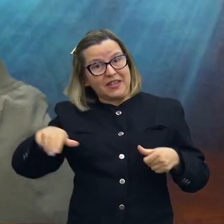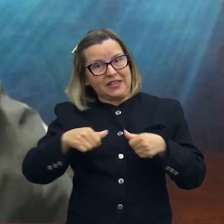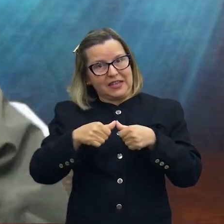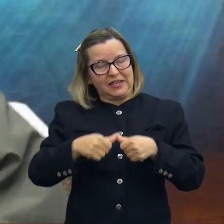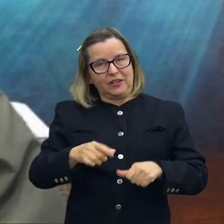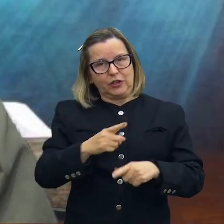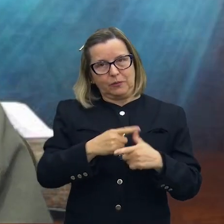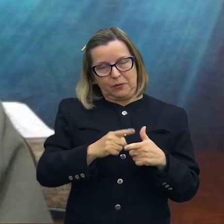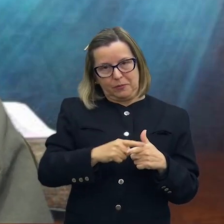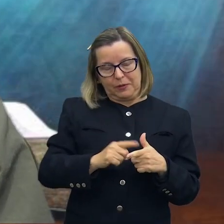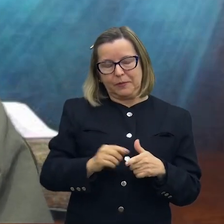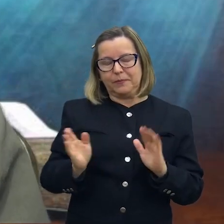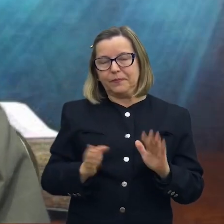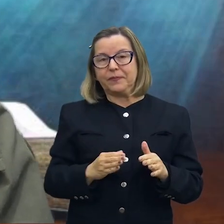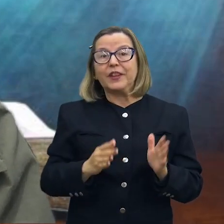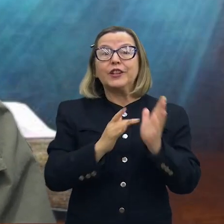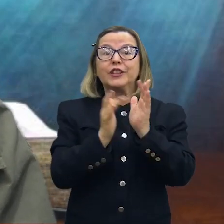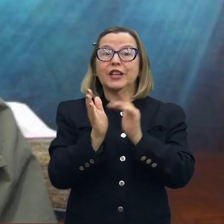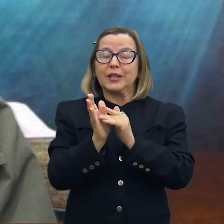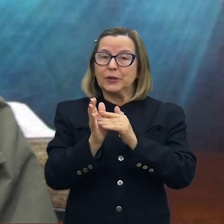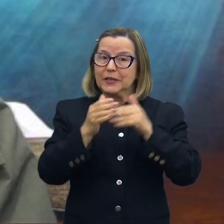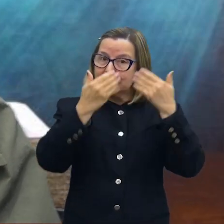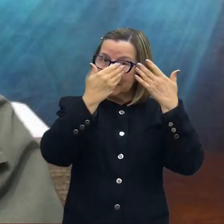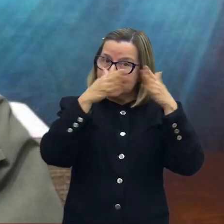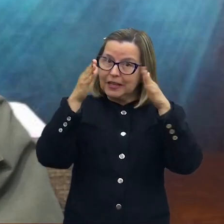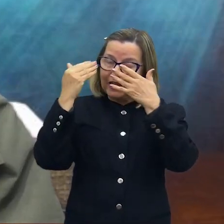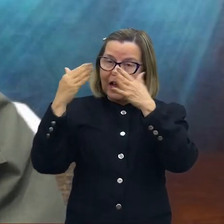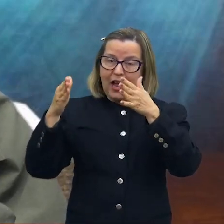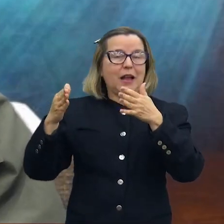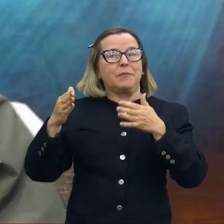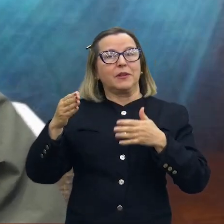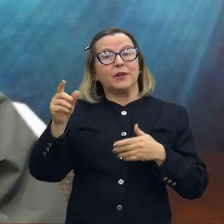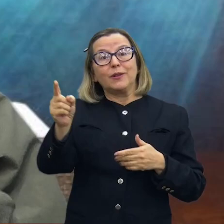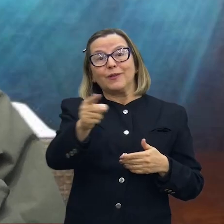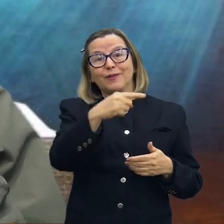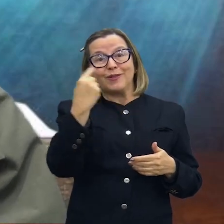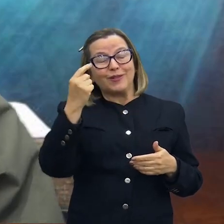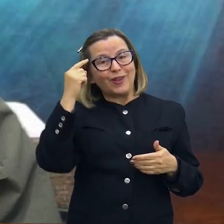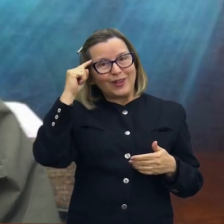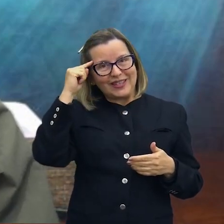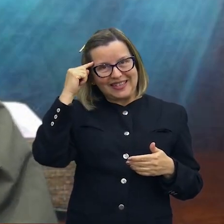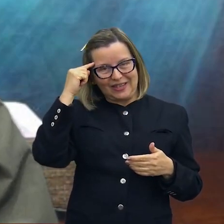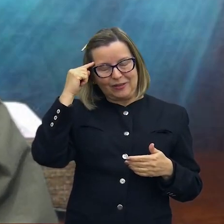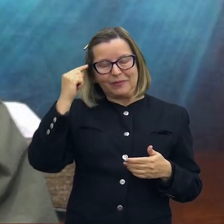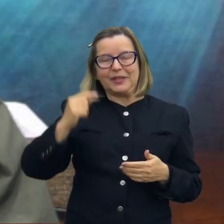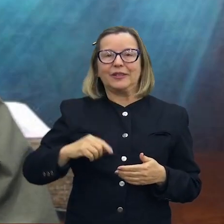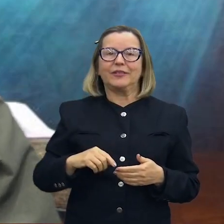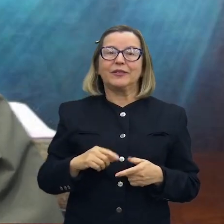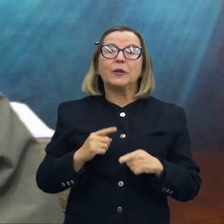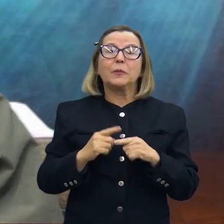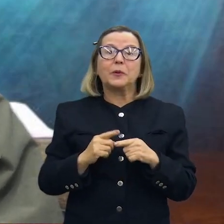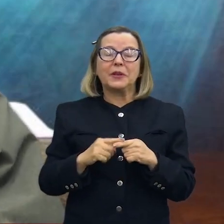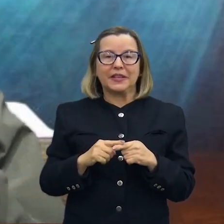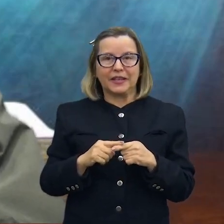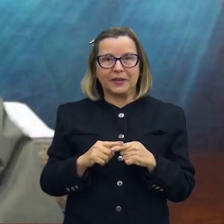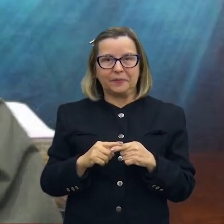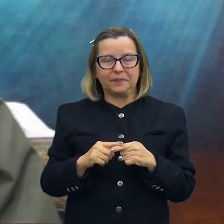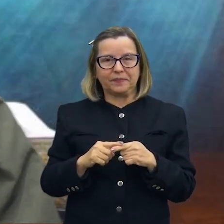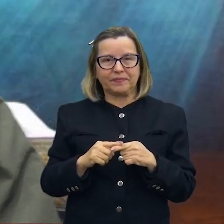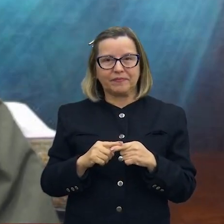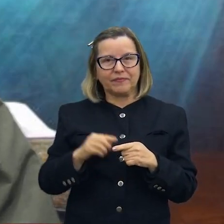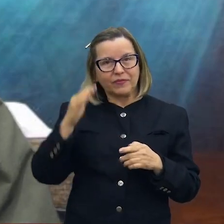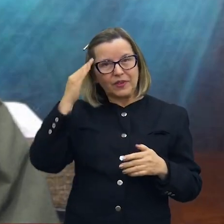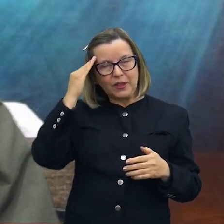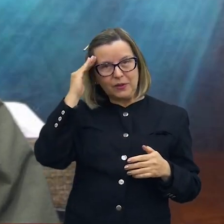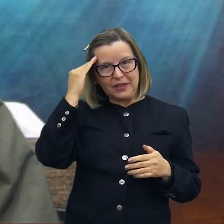lhes abriu o entendimento. Querido, o Senhor precisa abrir o nosso entendimento, porque o entendimento